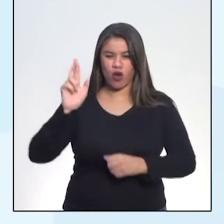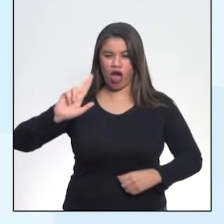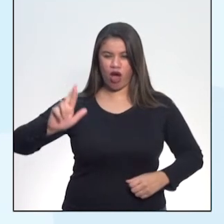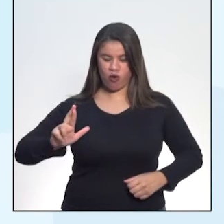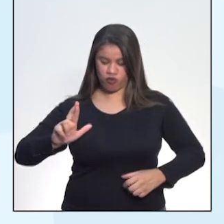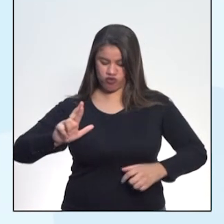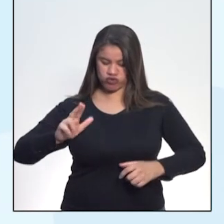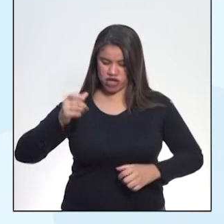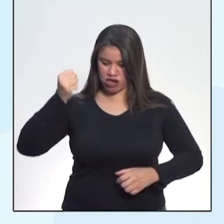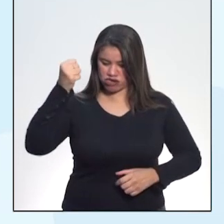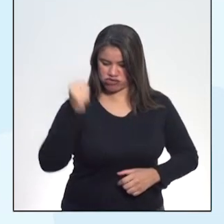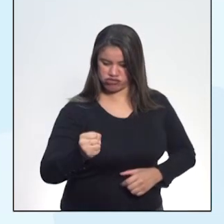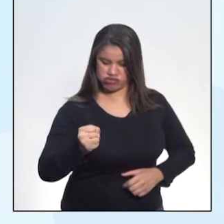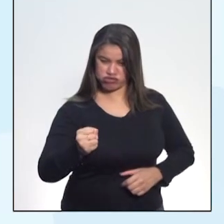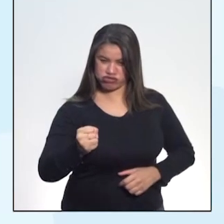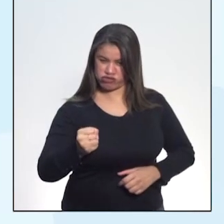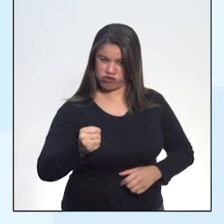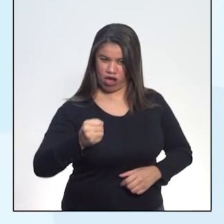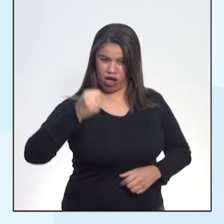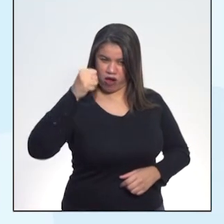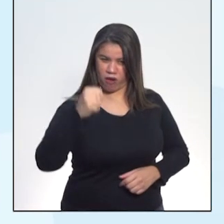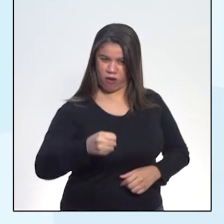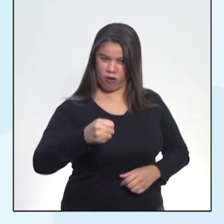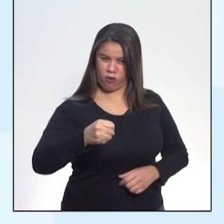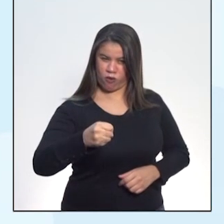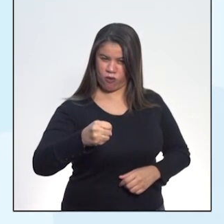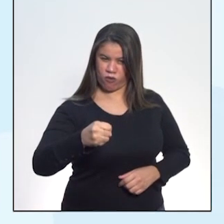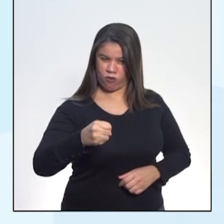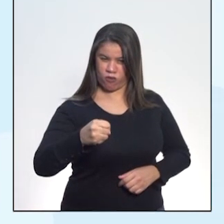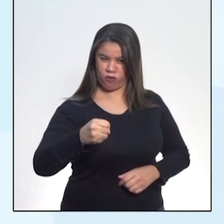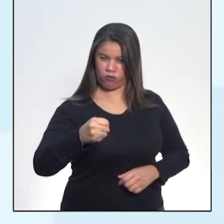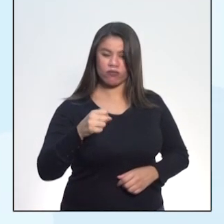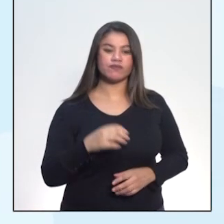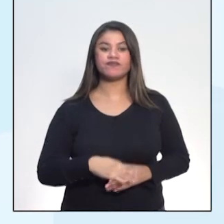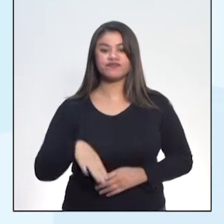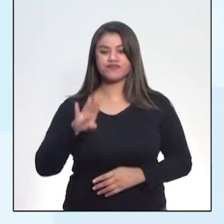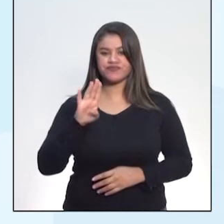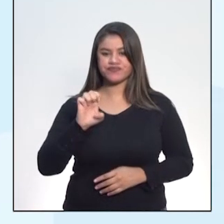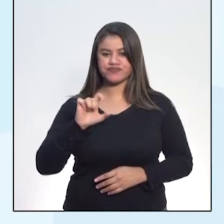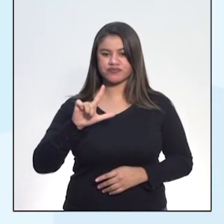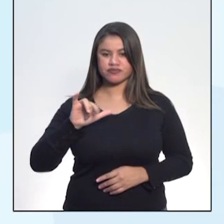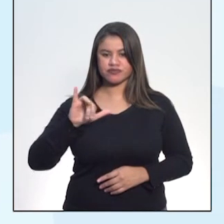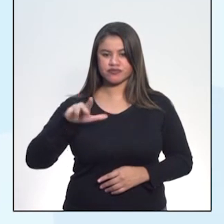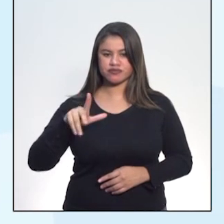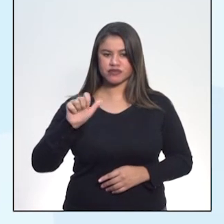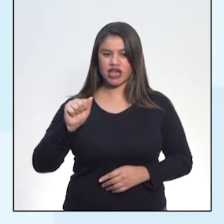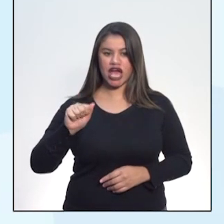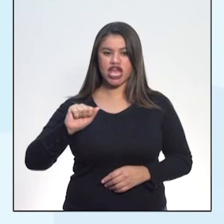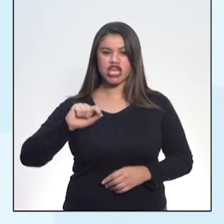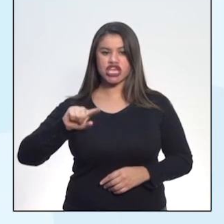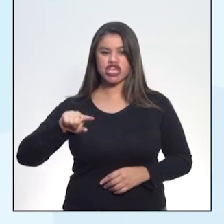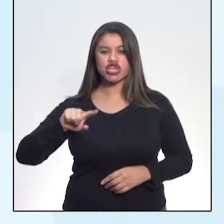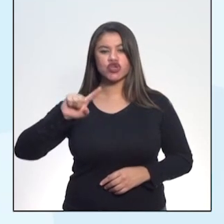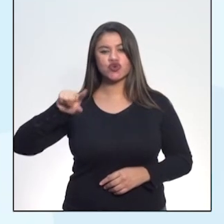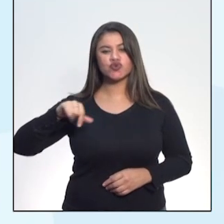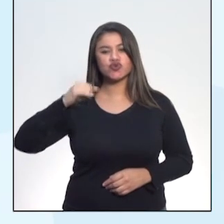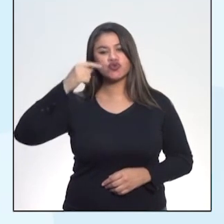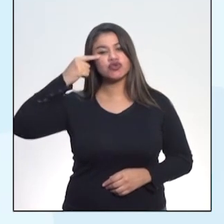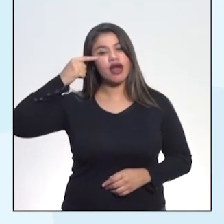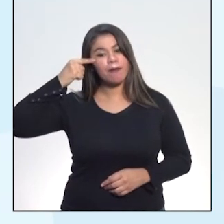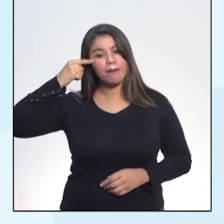território ali com uma faca. Nós temos a Bélgica e o Japão, todos